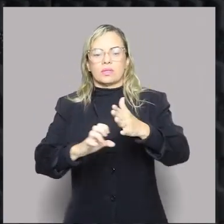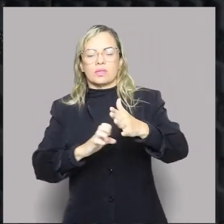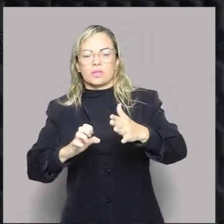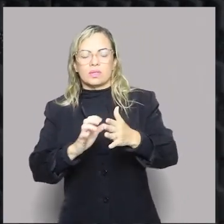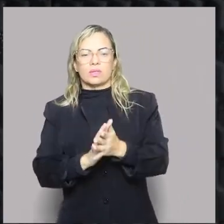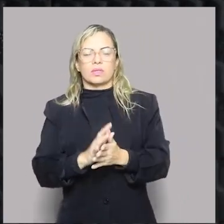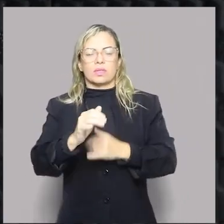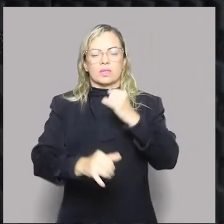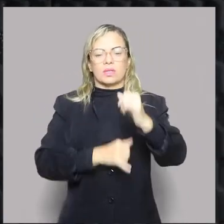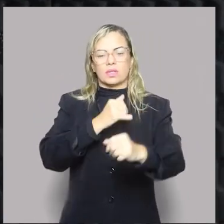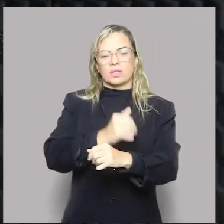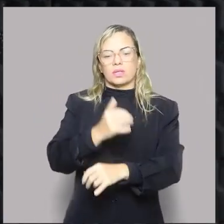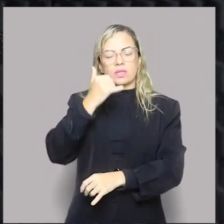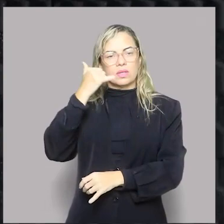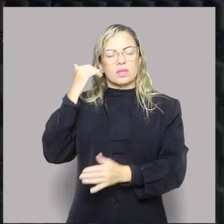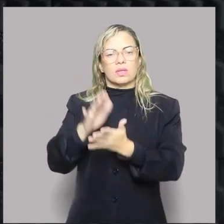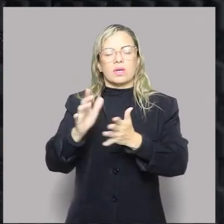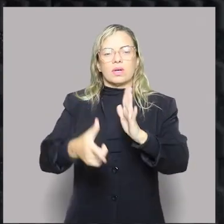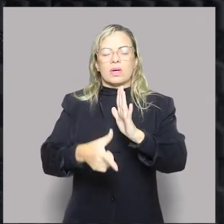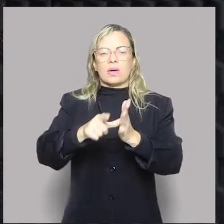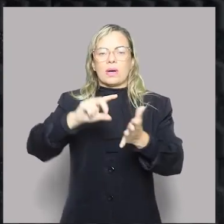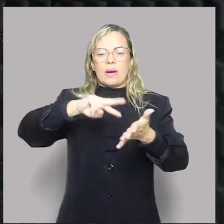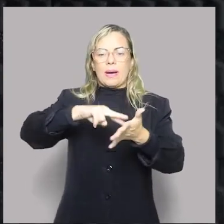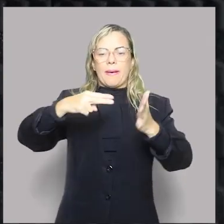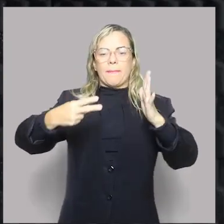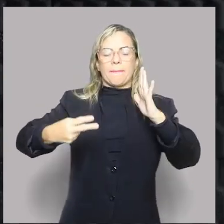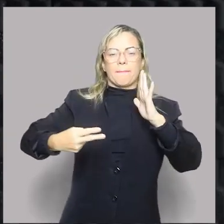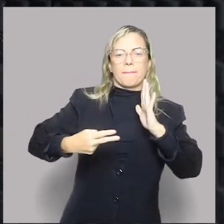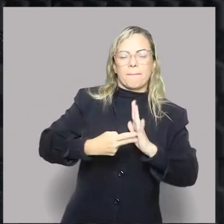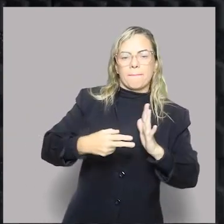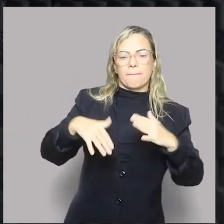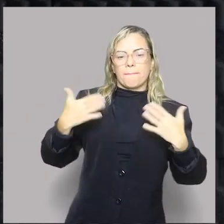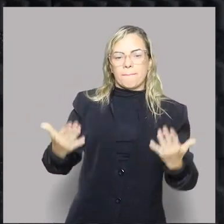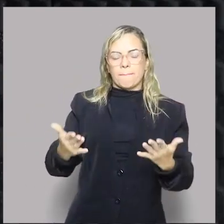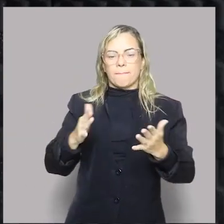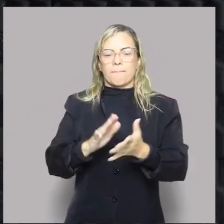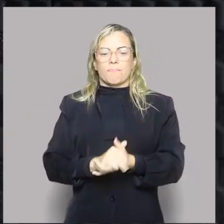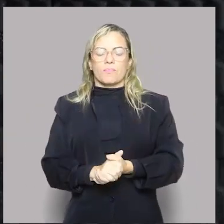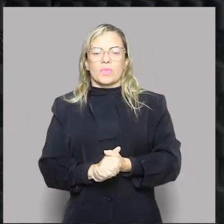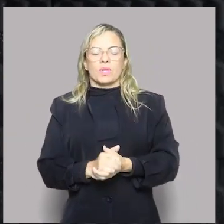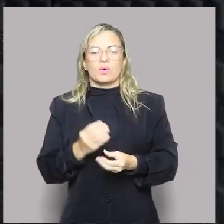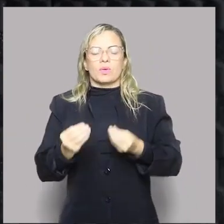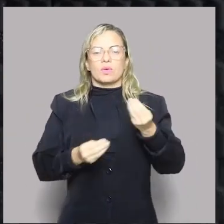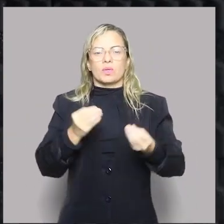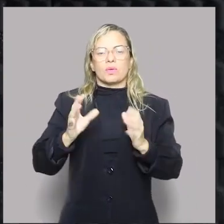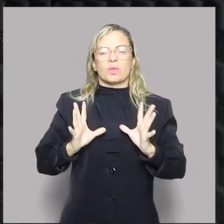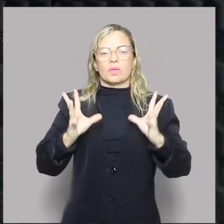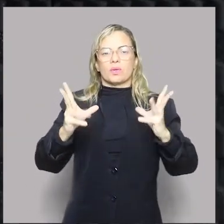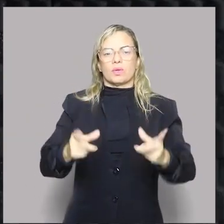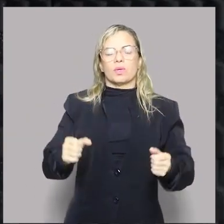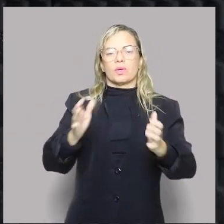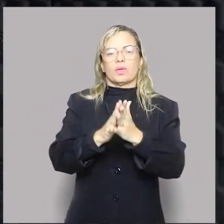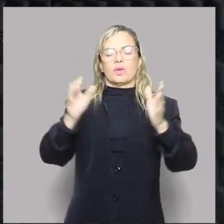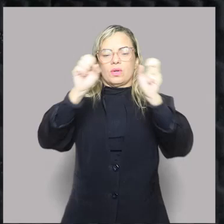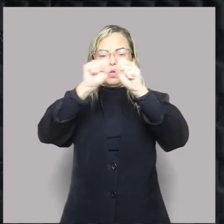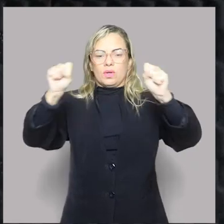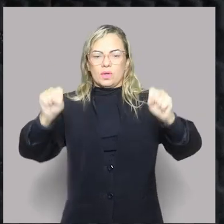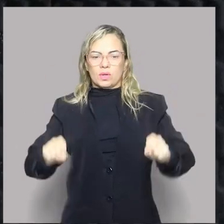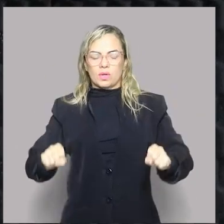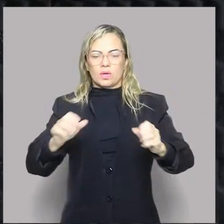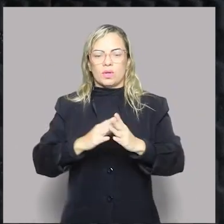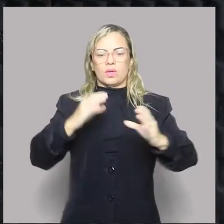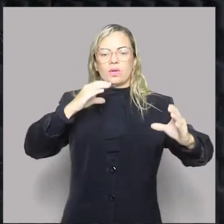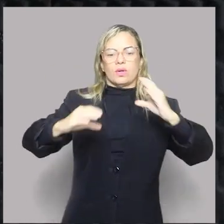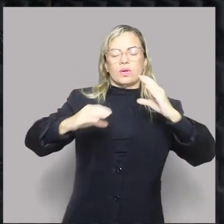bem? E aí, por último, assim como eu coloquei uma frase de apresentação inicial, né? Eu coloco agora